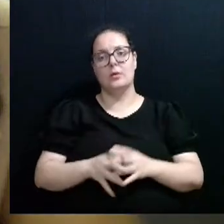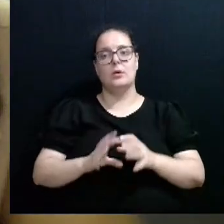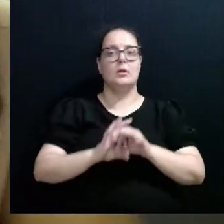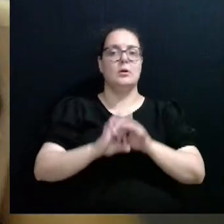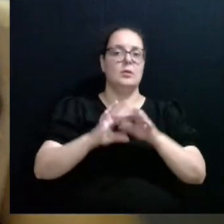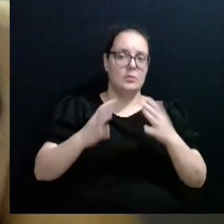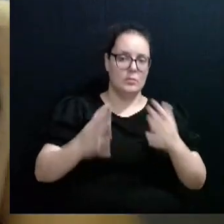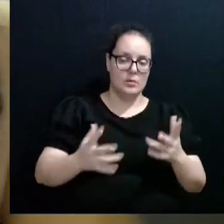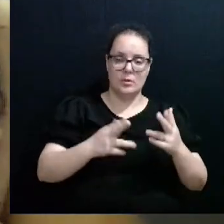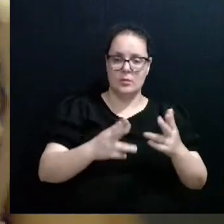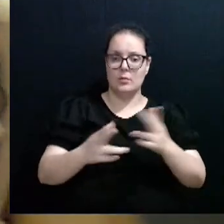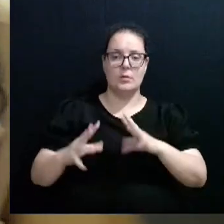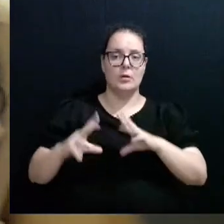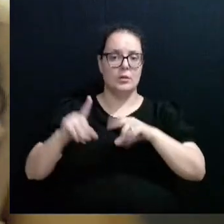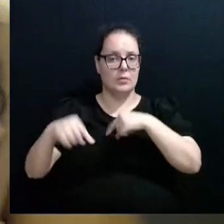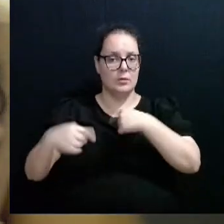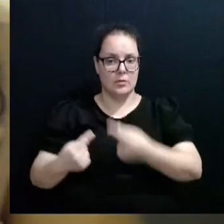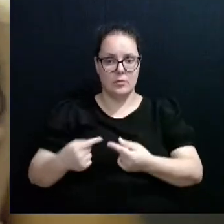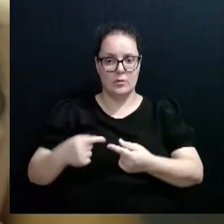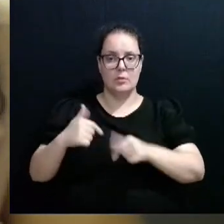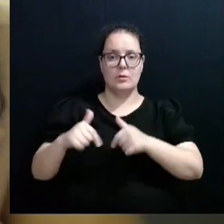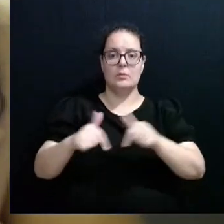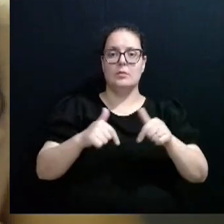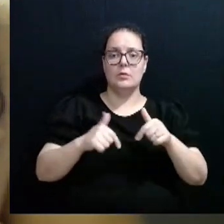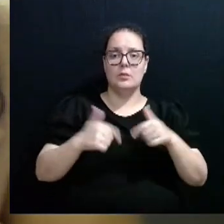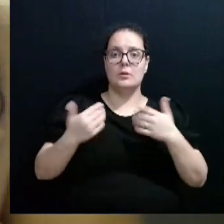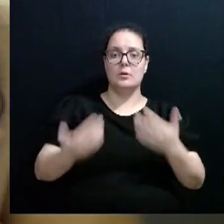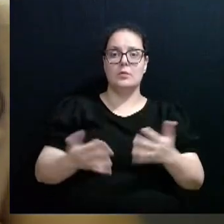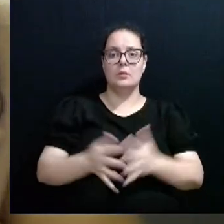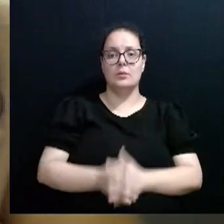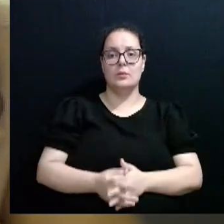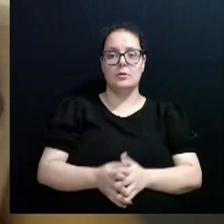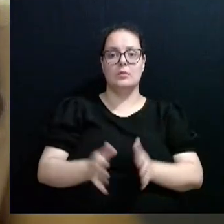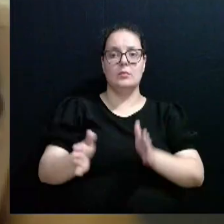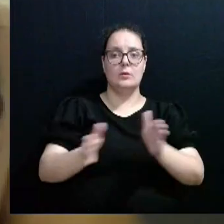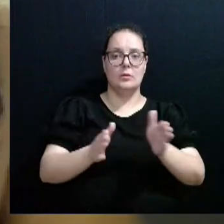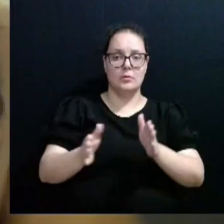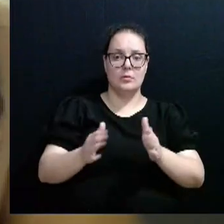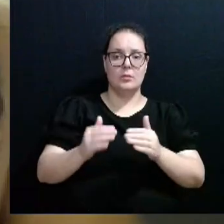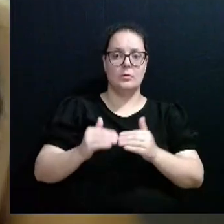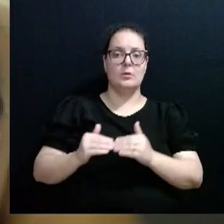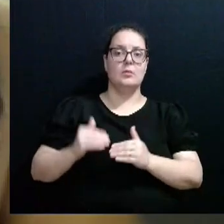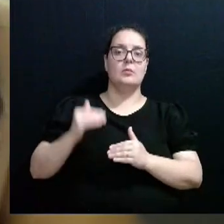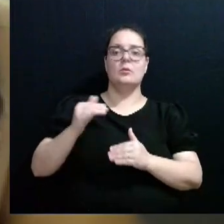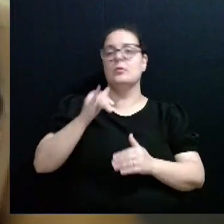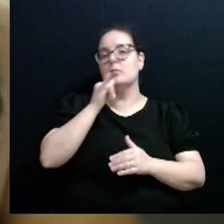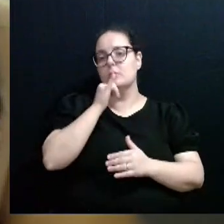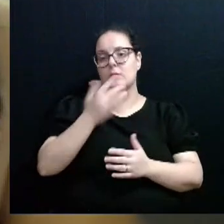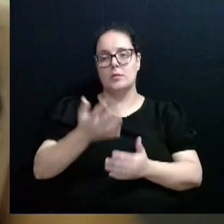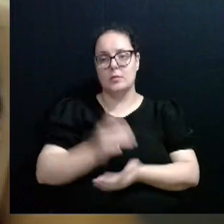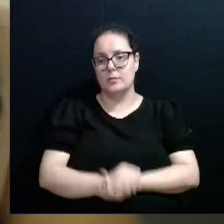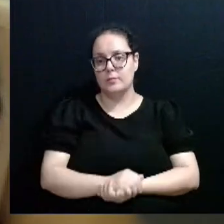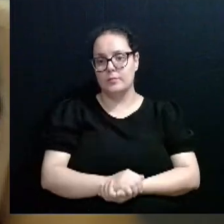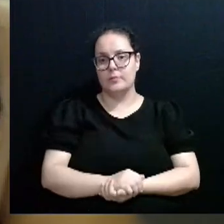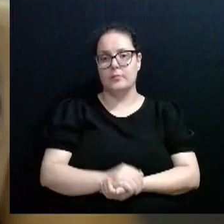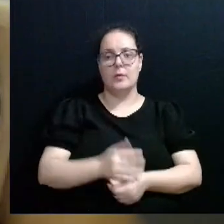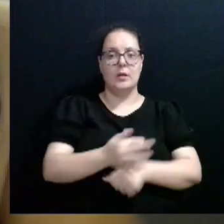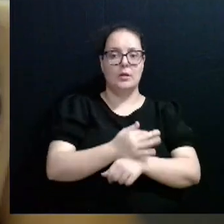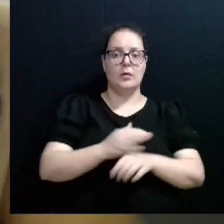demais trabalhadores, e aí o período que exceder, né? Vamos supor que as férias coletivas foram de 20